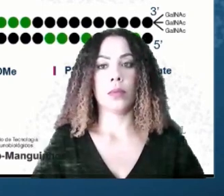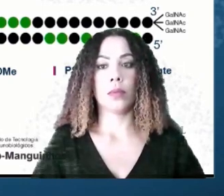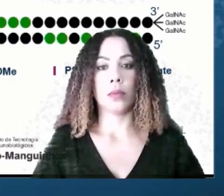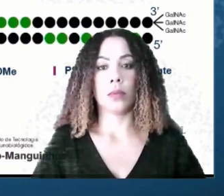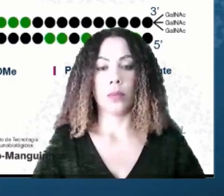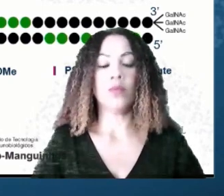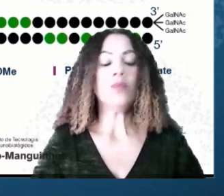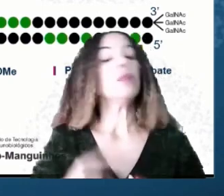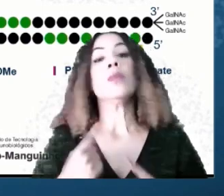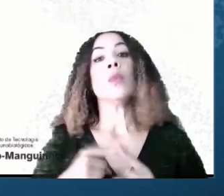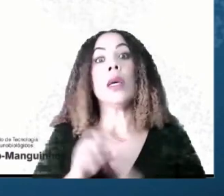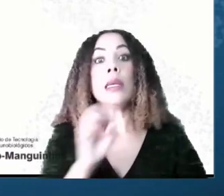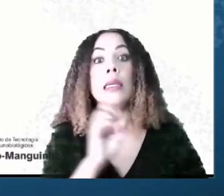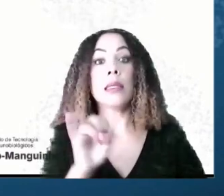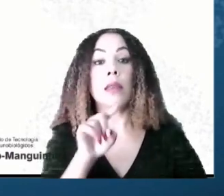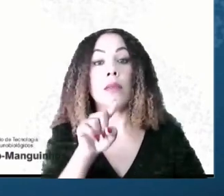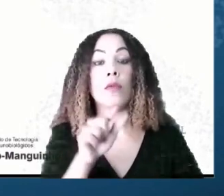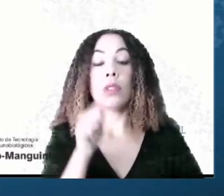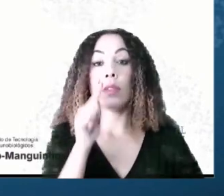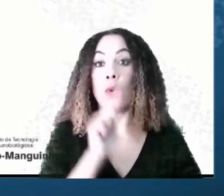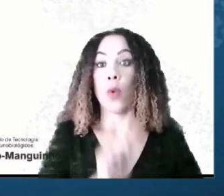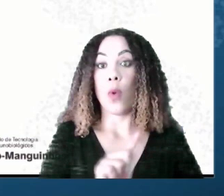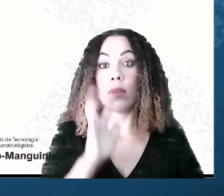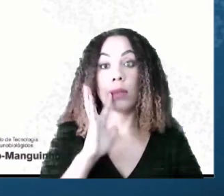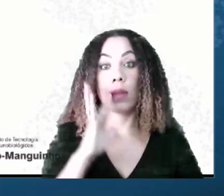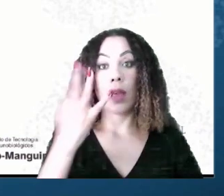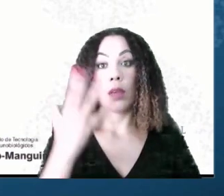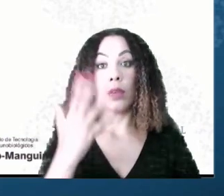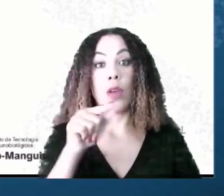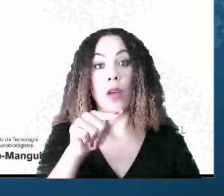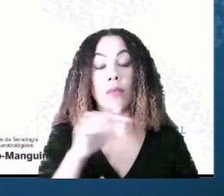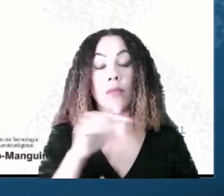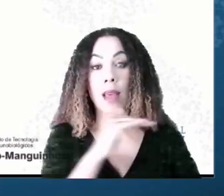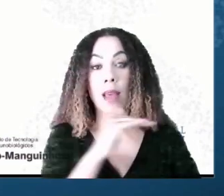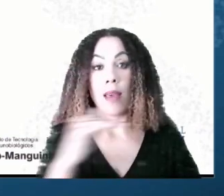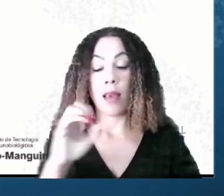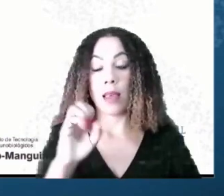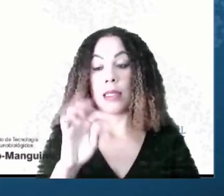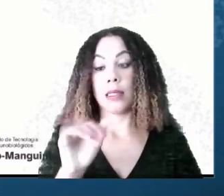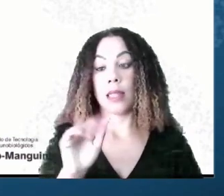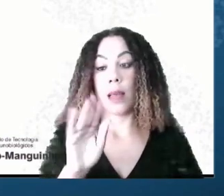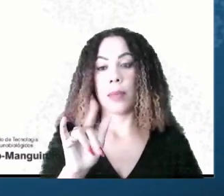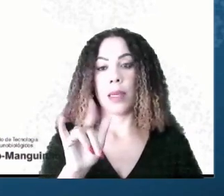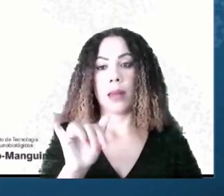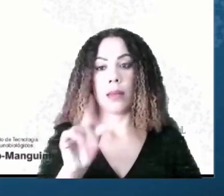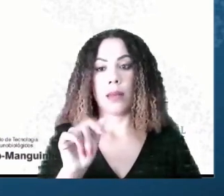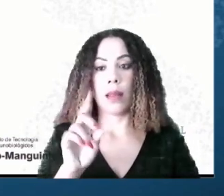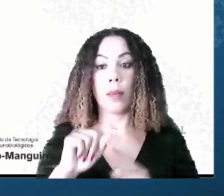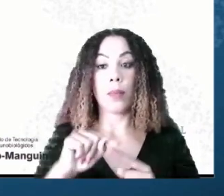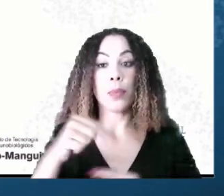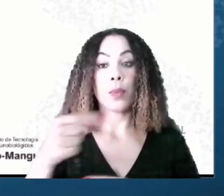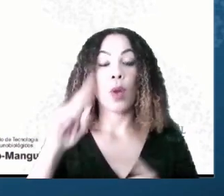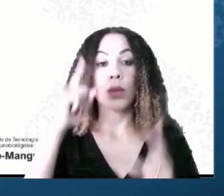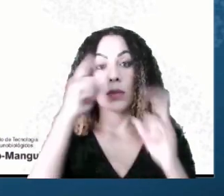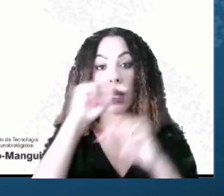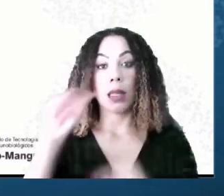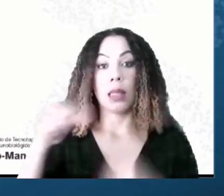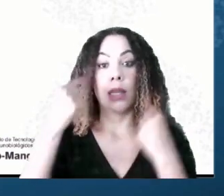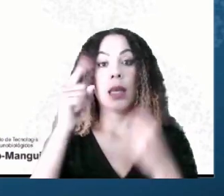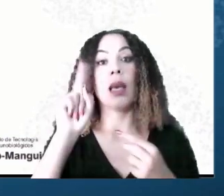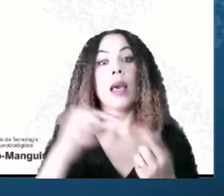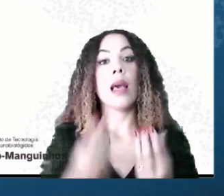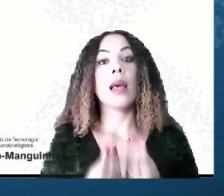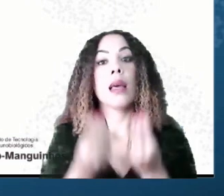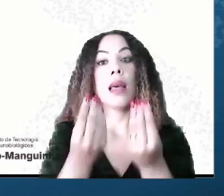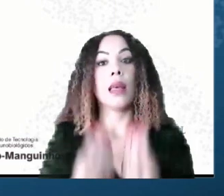Uma vez que você consegue resolver a questão da estabilidade, o próximo desafio é a entrega no livro. Então,